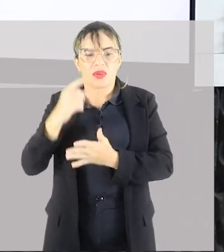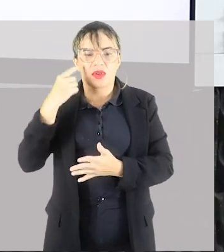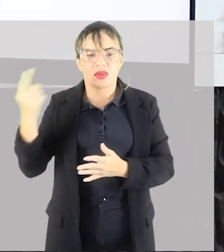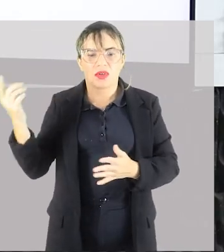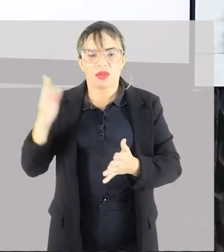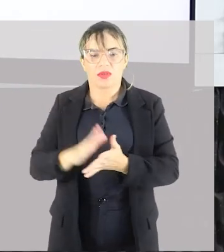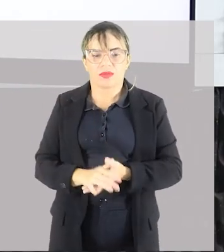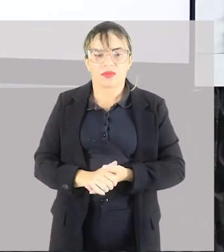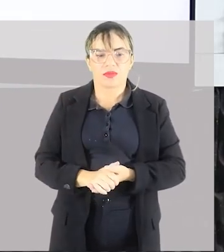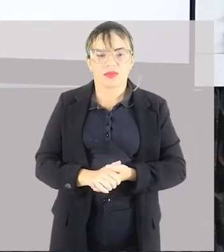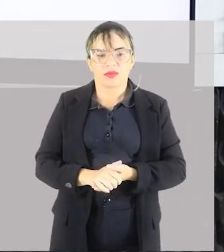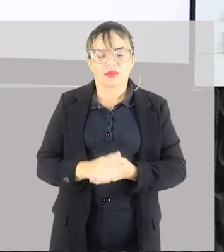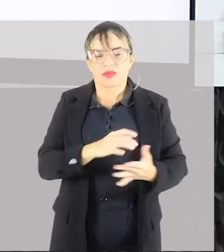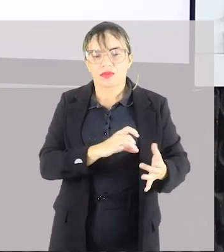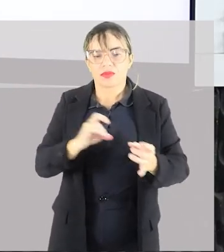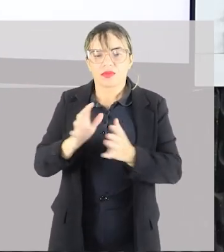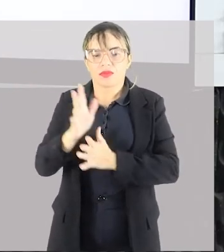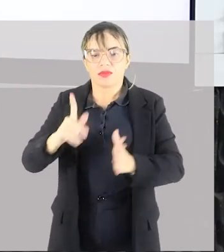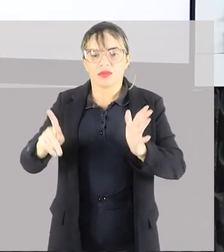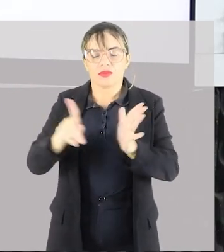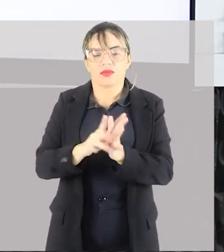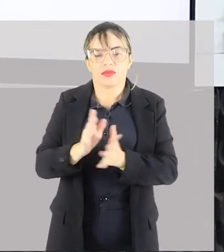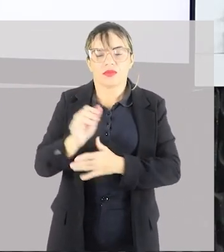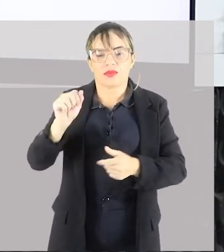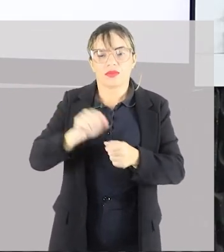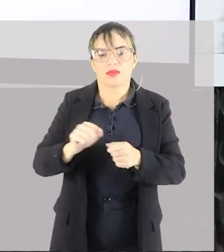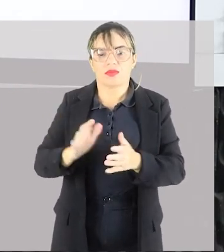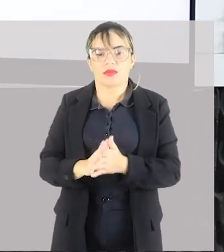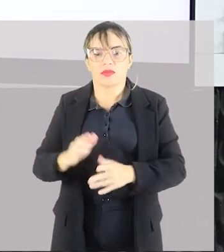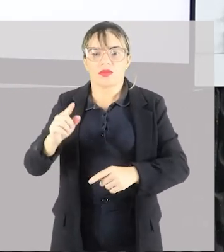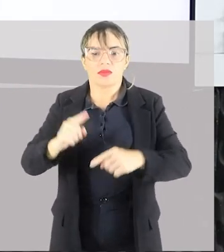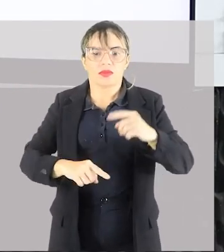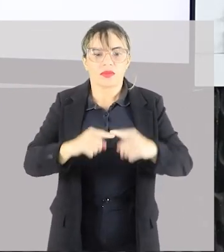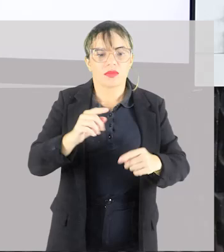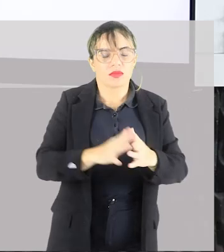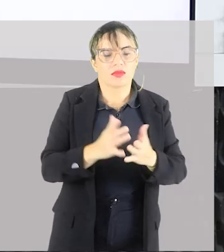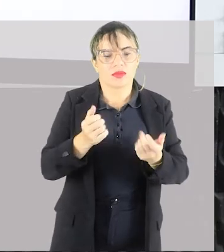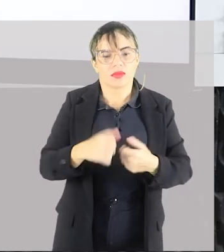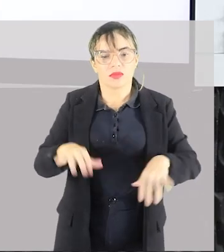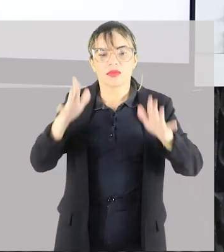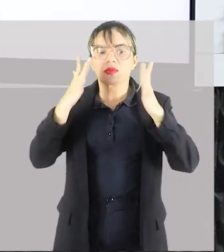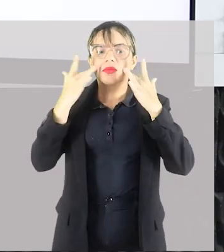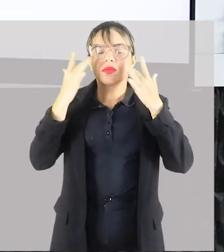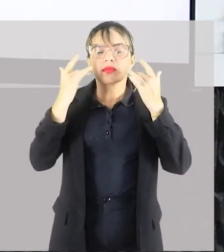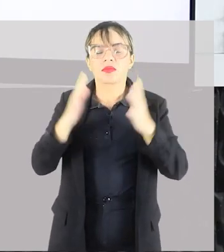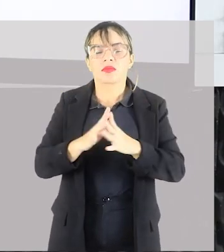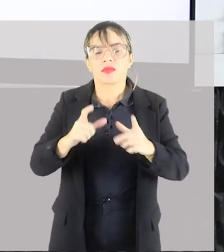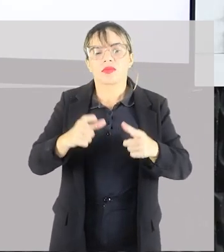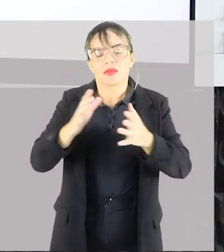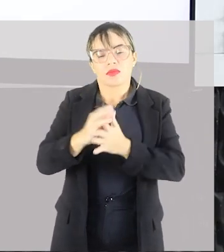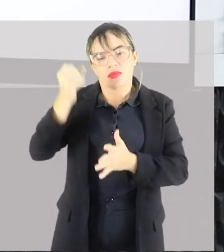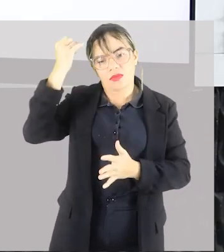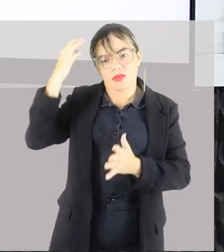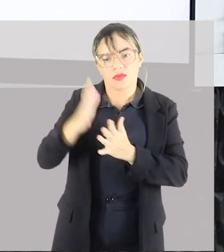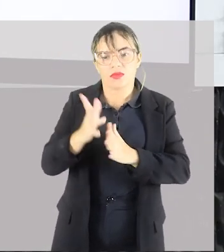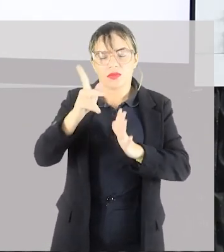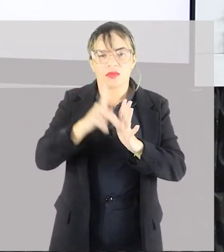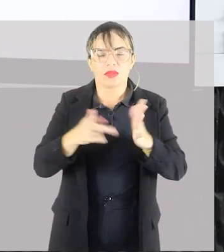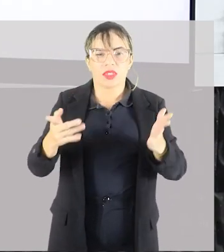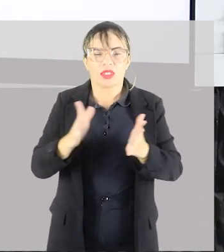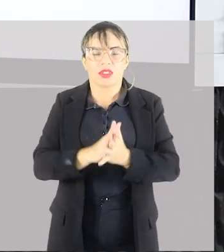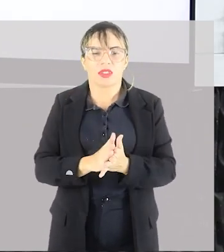própria realização material da obra de arte e, em seu lugar, ideias e projetos ainda em esboço, né? Um arquiteto pode vender uma ideia, um artista não